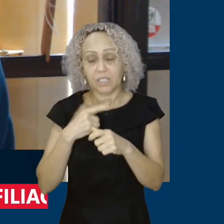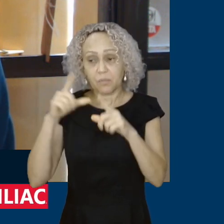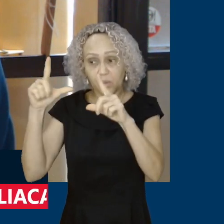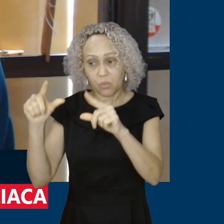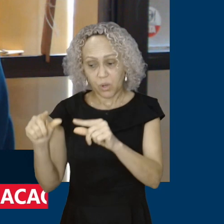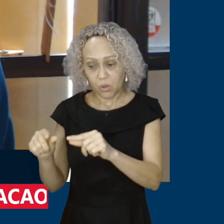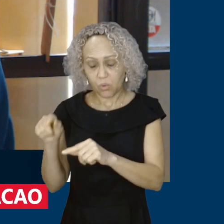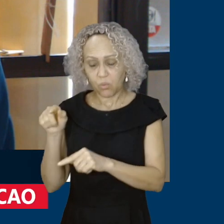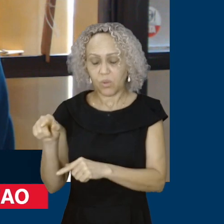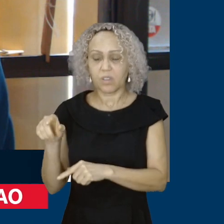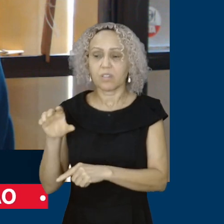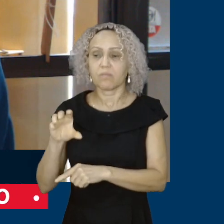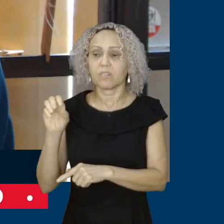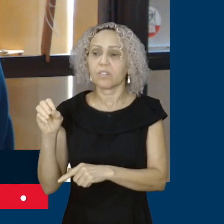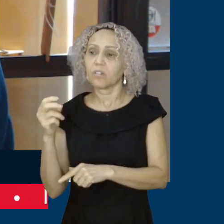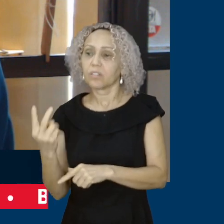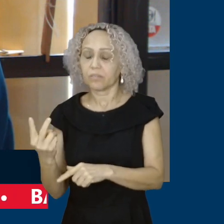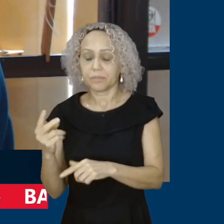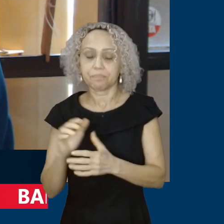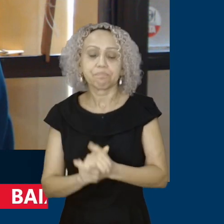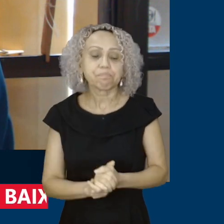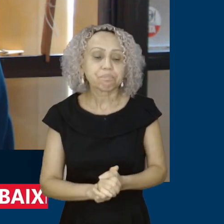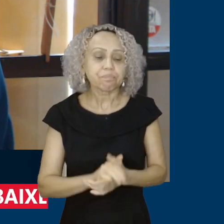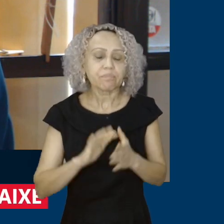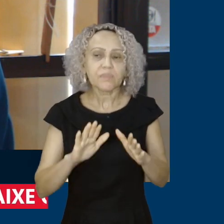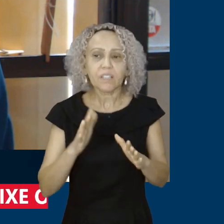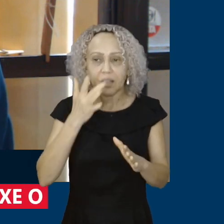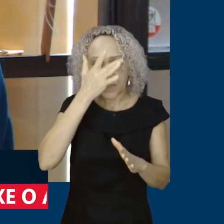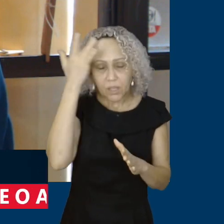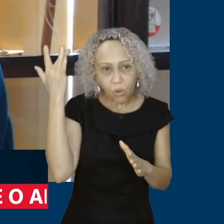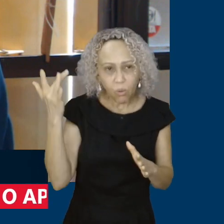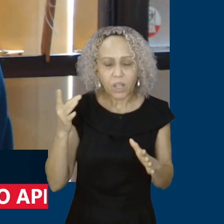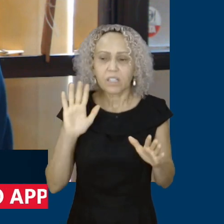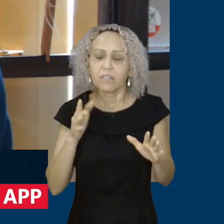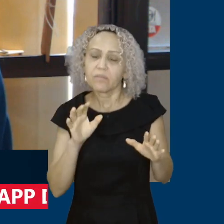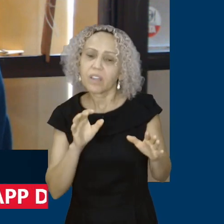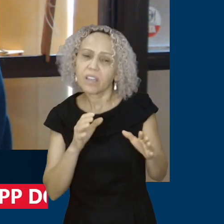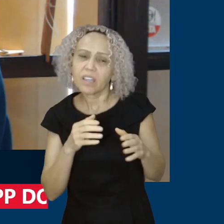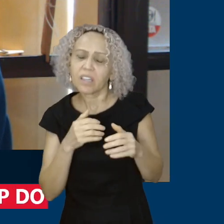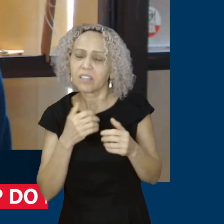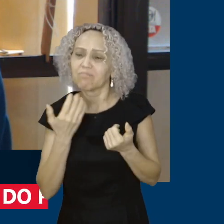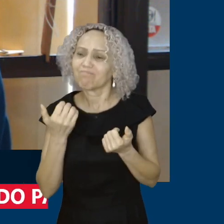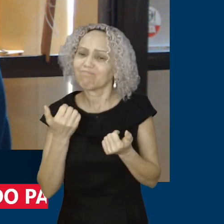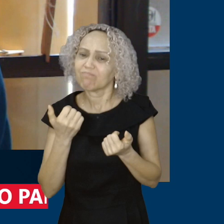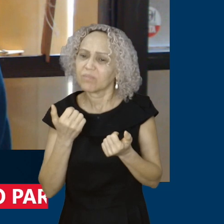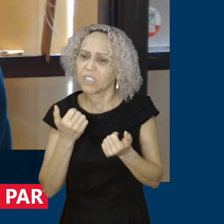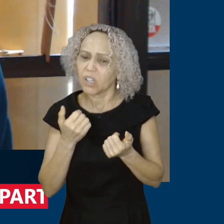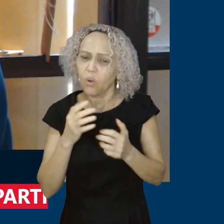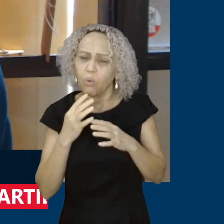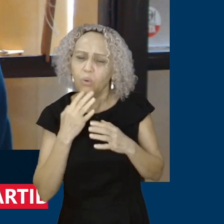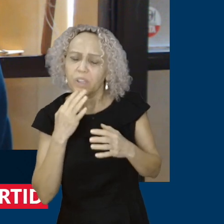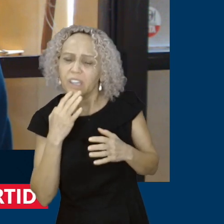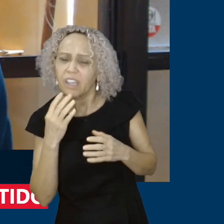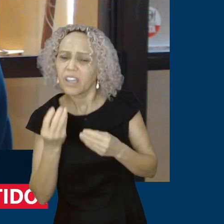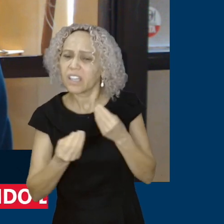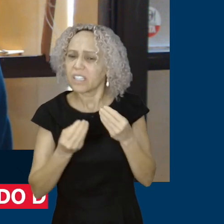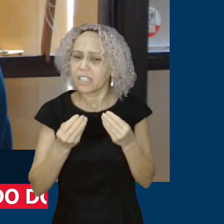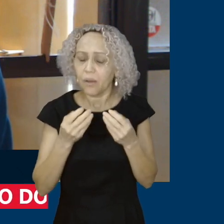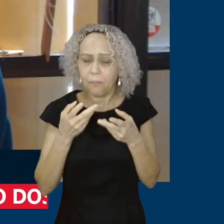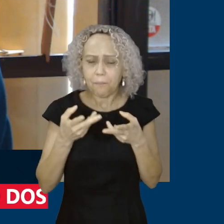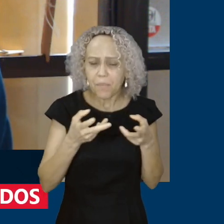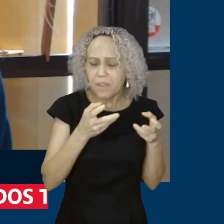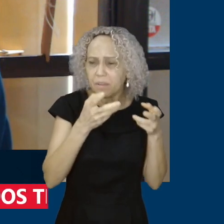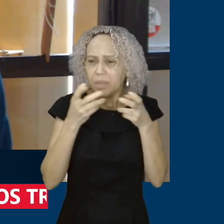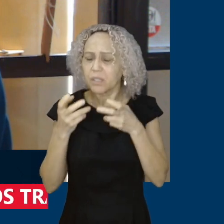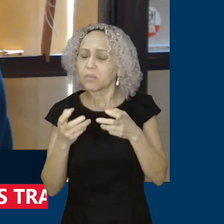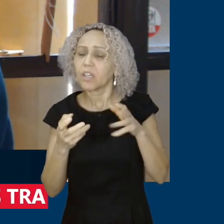acompanhando as falas do presidente Lula nos fóruns internacionais, independentemente de qual que seja, enfim, todas as